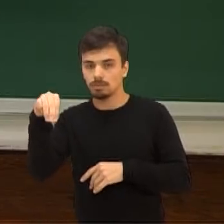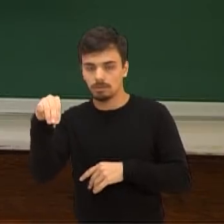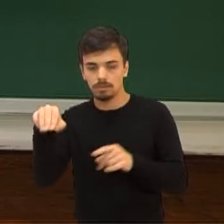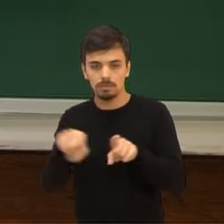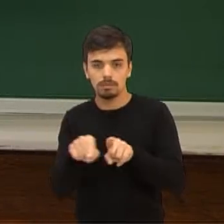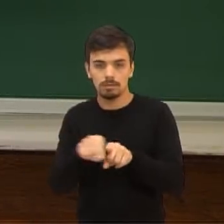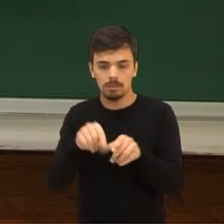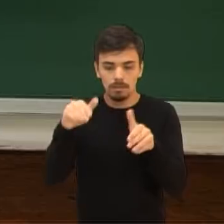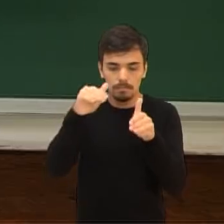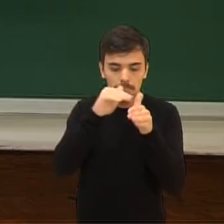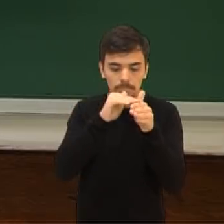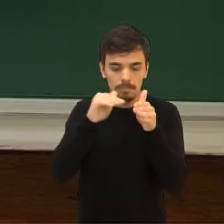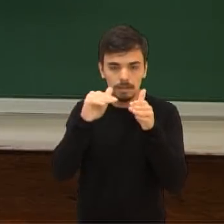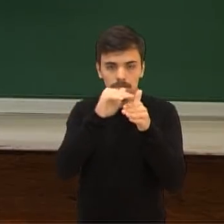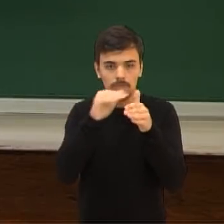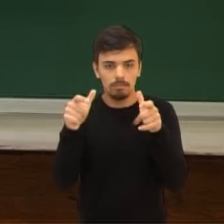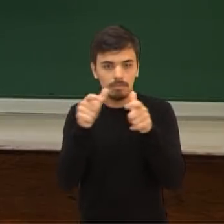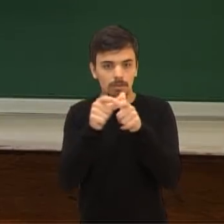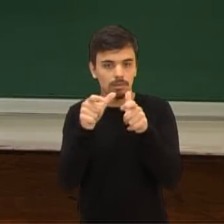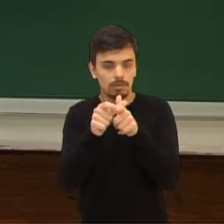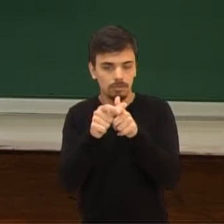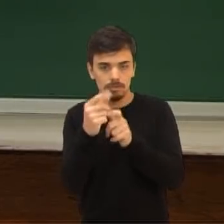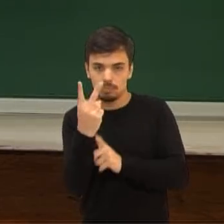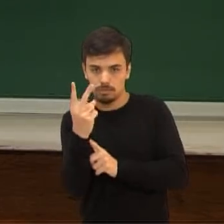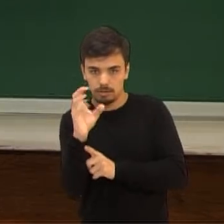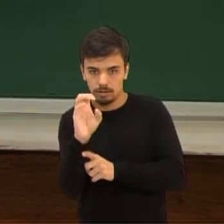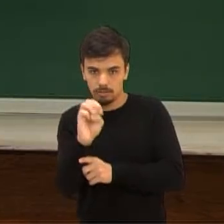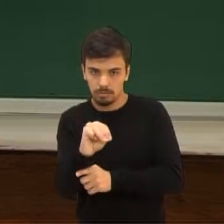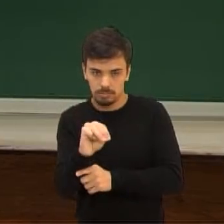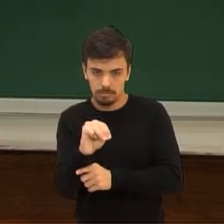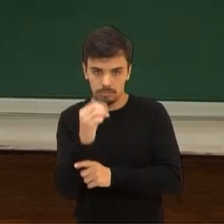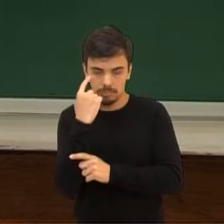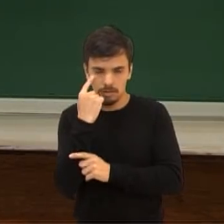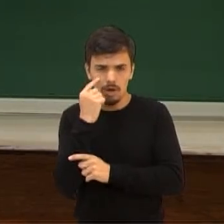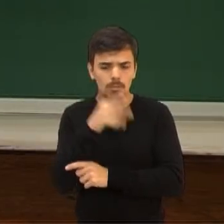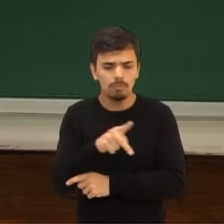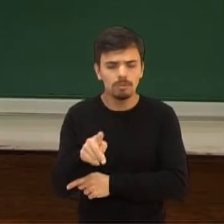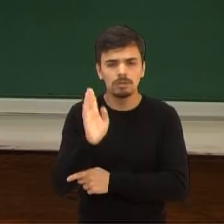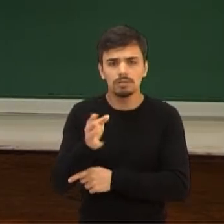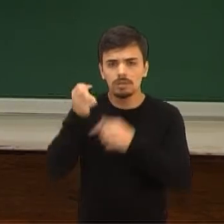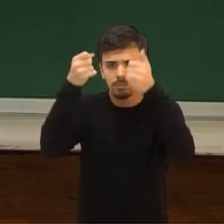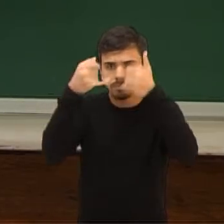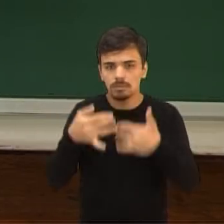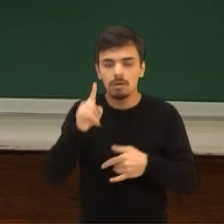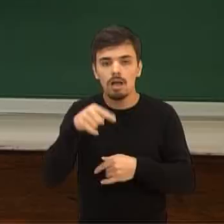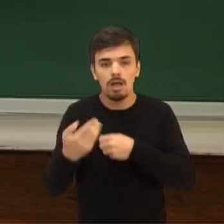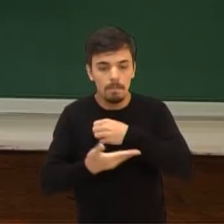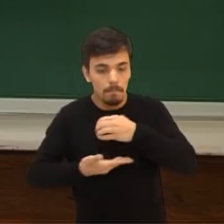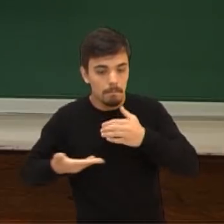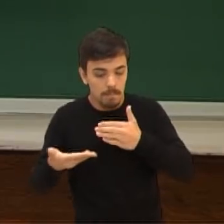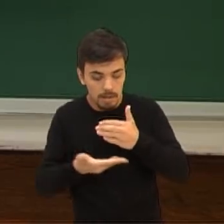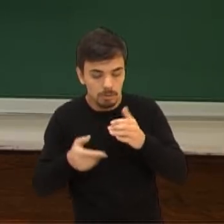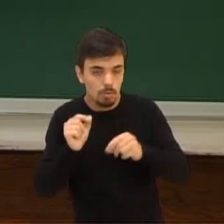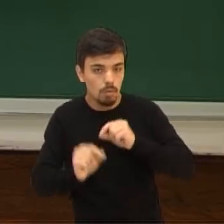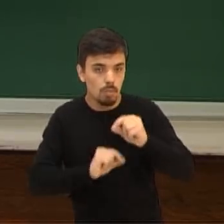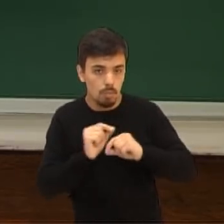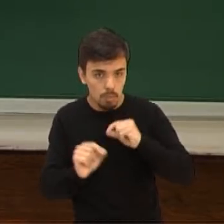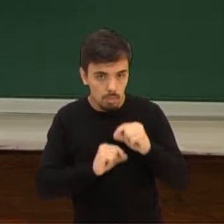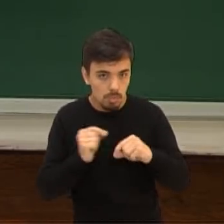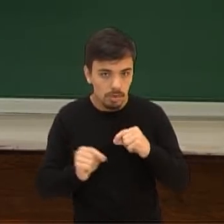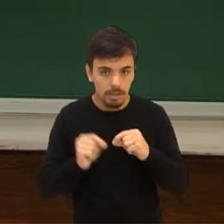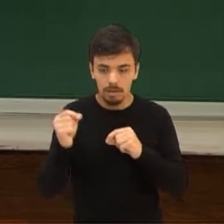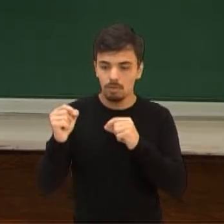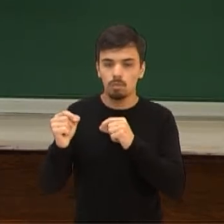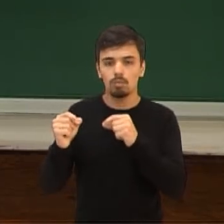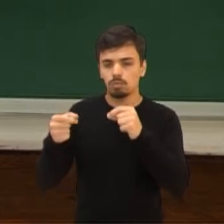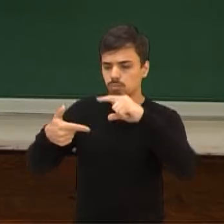a base menor com 2 centímetros. Aqui embaixo, como a prof falou, vai ser uma base de um quadrado. Então, vai